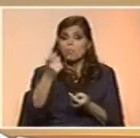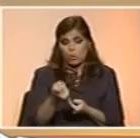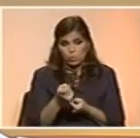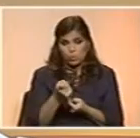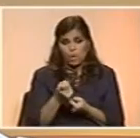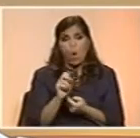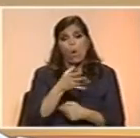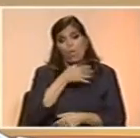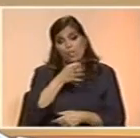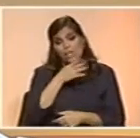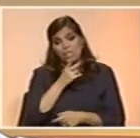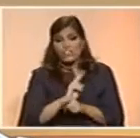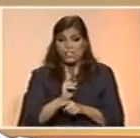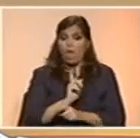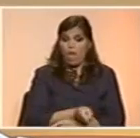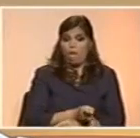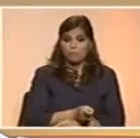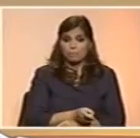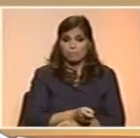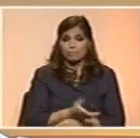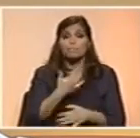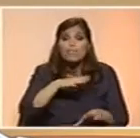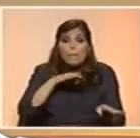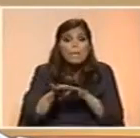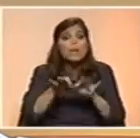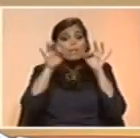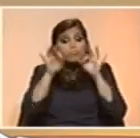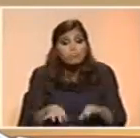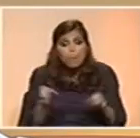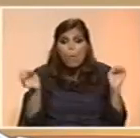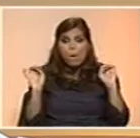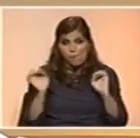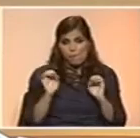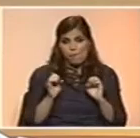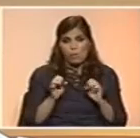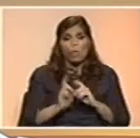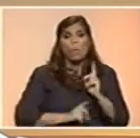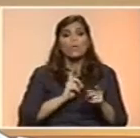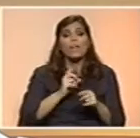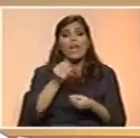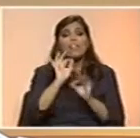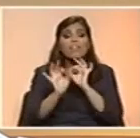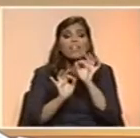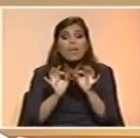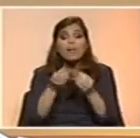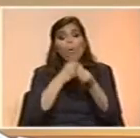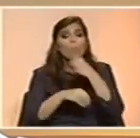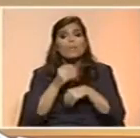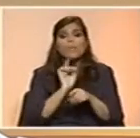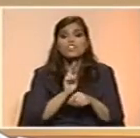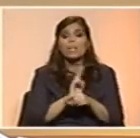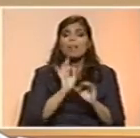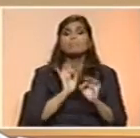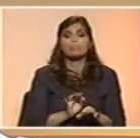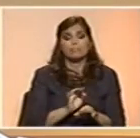assume que é vegetariano, não se é na prática. Temos que entender o que é que cada um entende como dieta vegetariana. E quando se fazem estudos... Mas